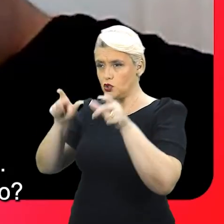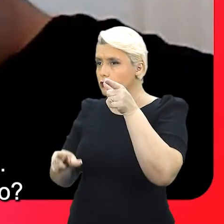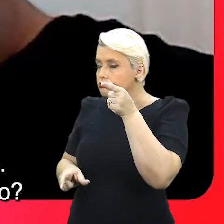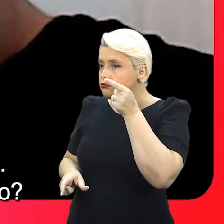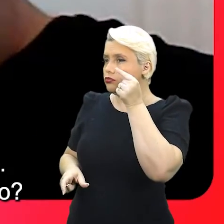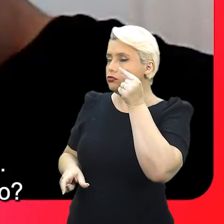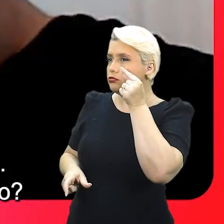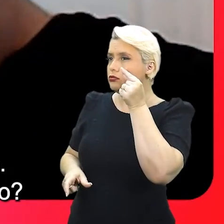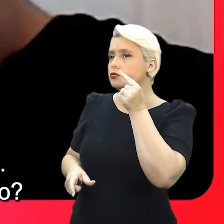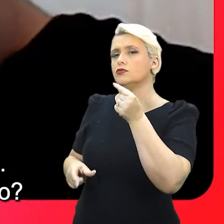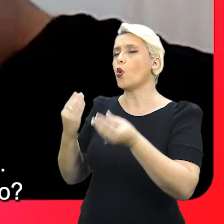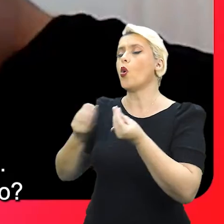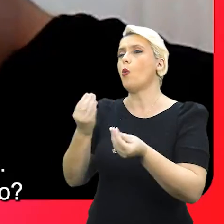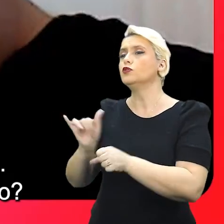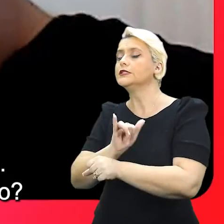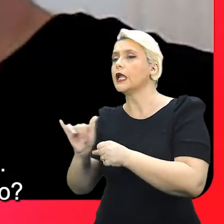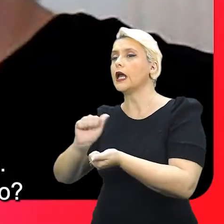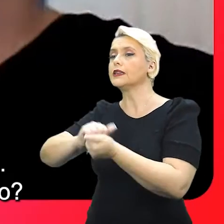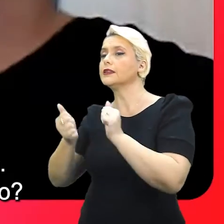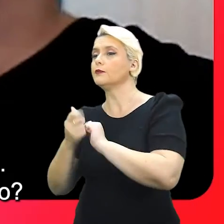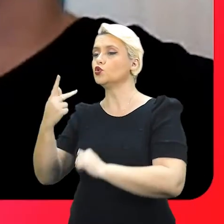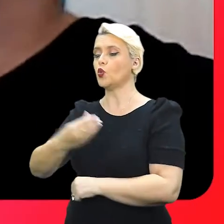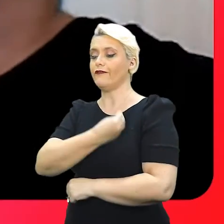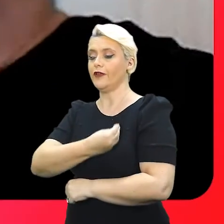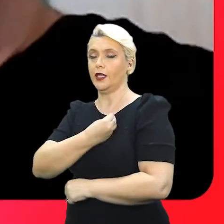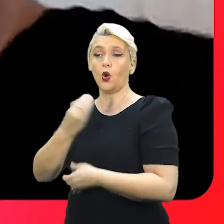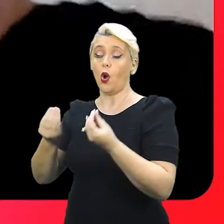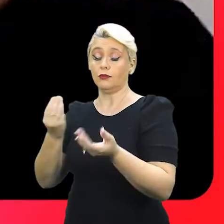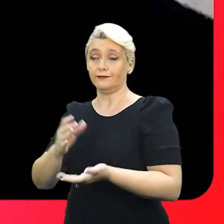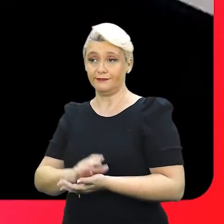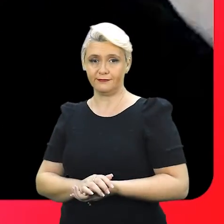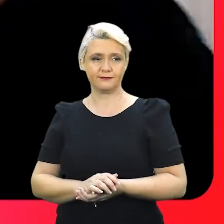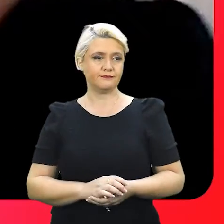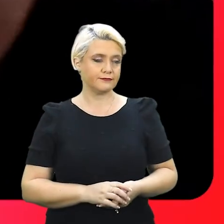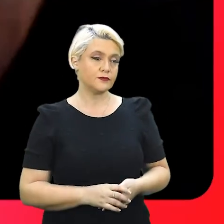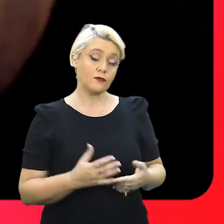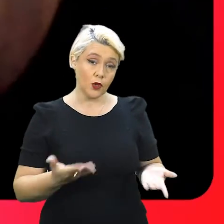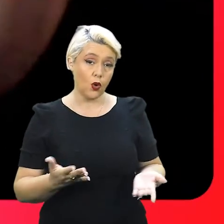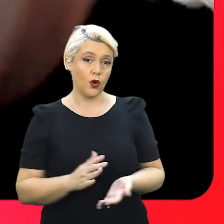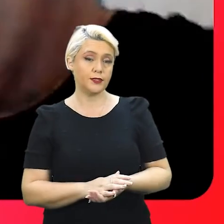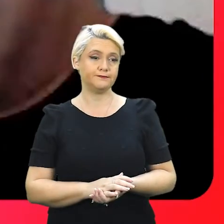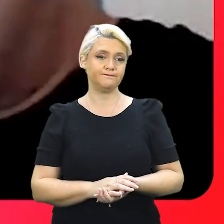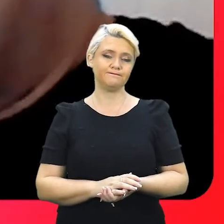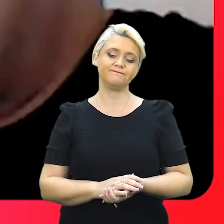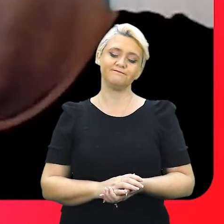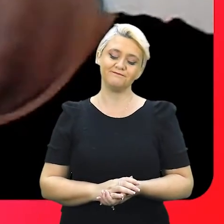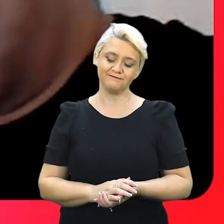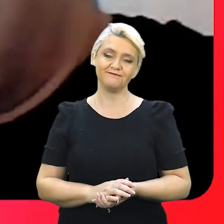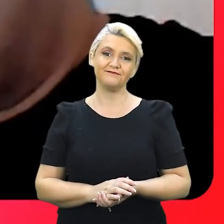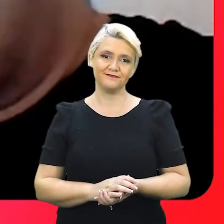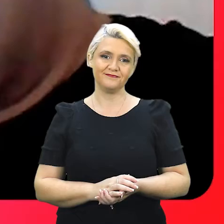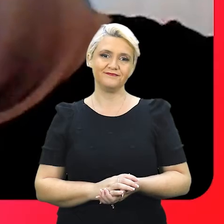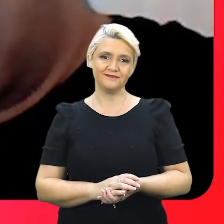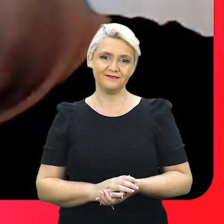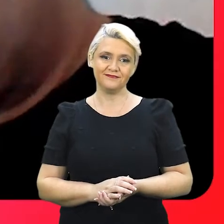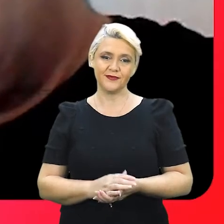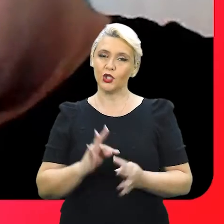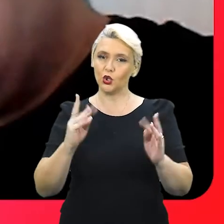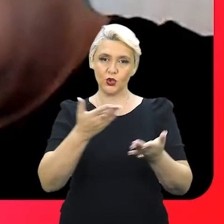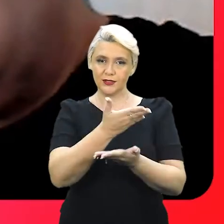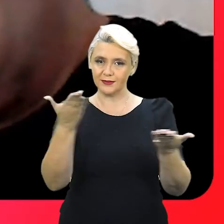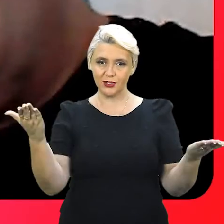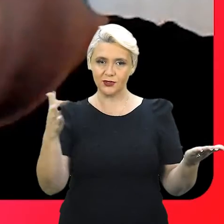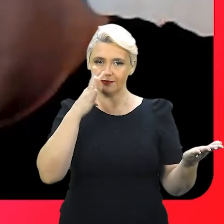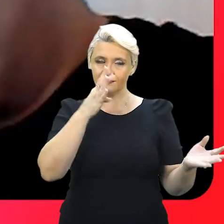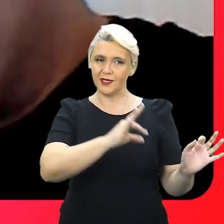baixa visão. Como é que o senhor tem se adaptado a isso? Antônio José, querido, e todos que